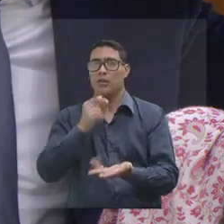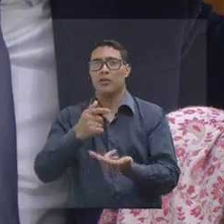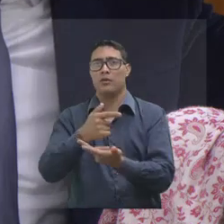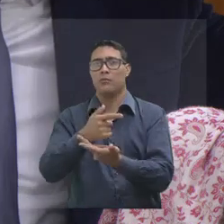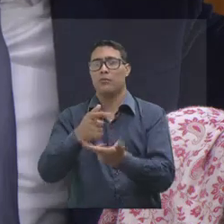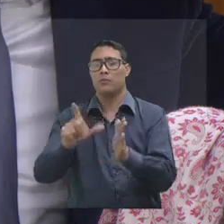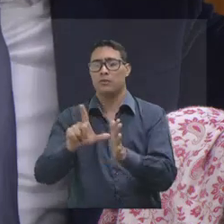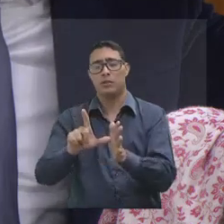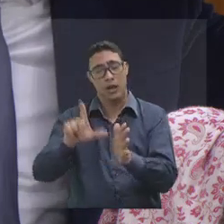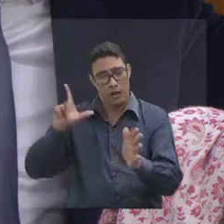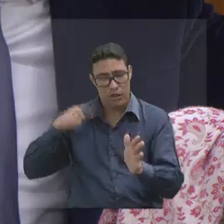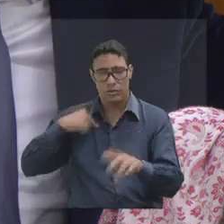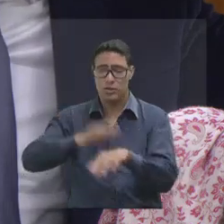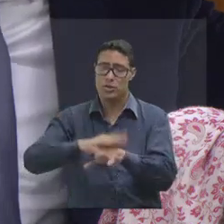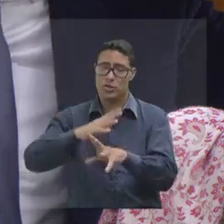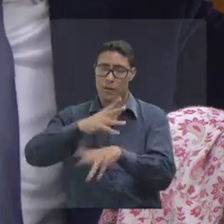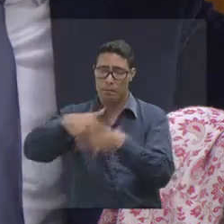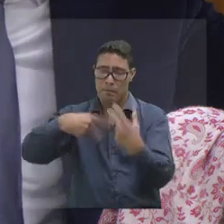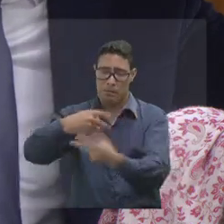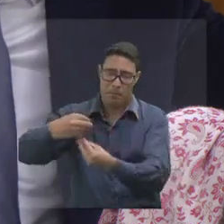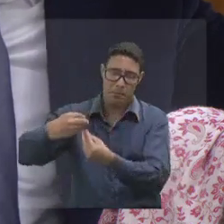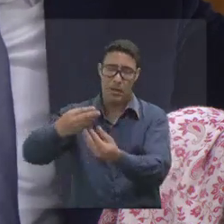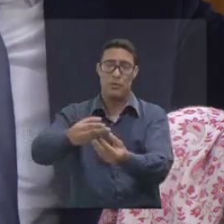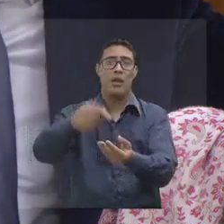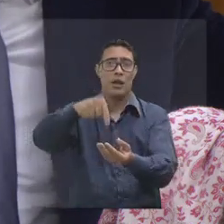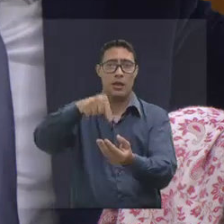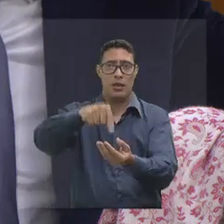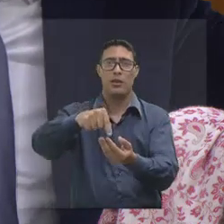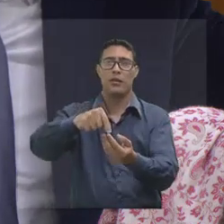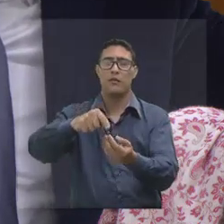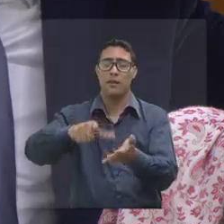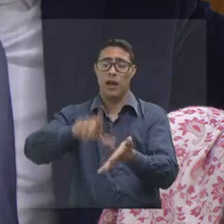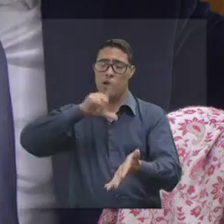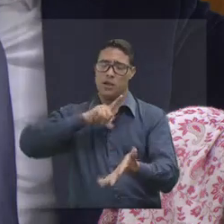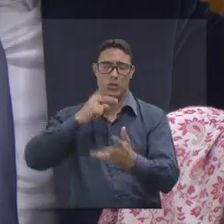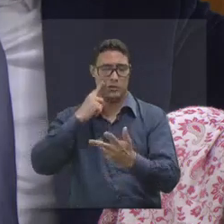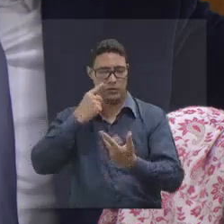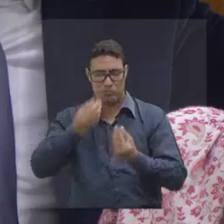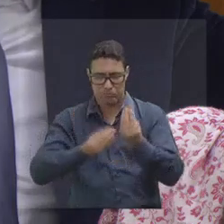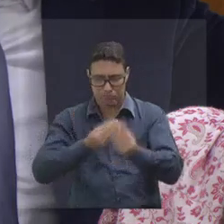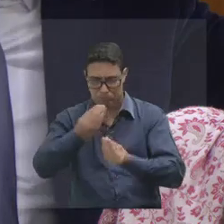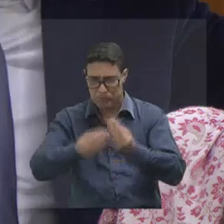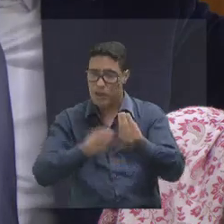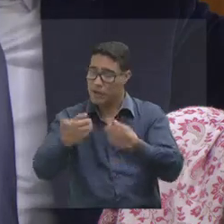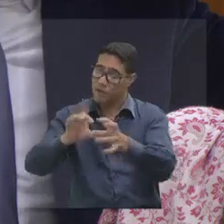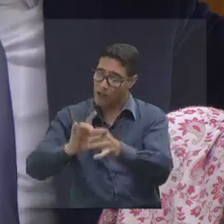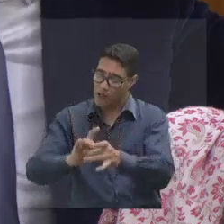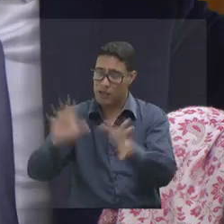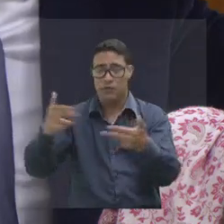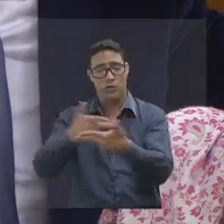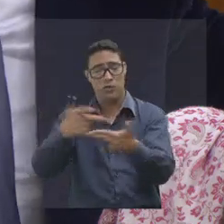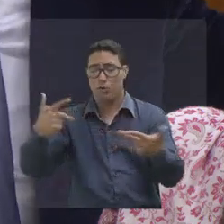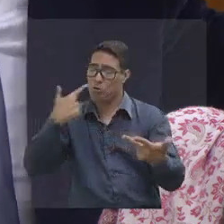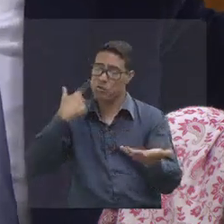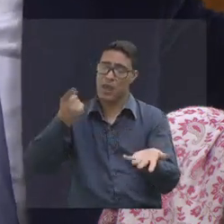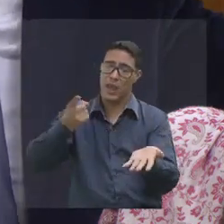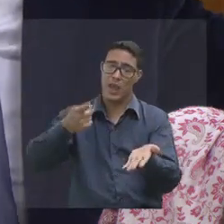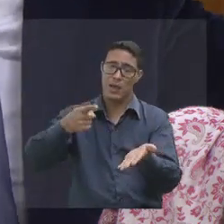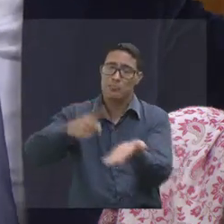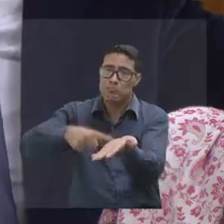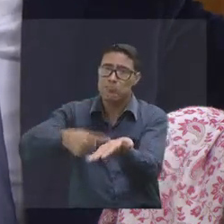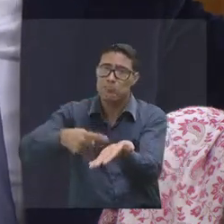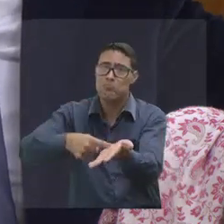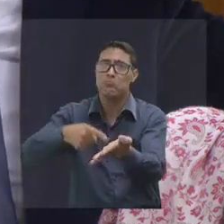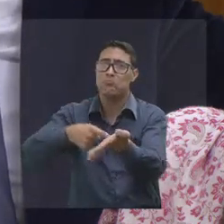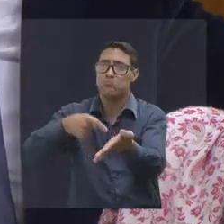antes de premiar dessa forma pelo menos que apuração fosse toda concluída e ele pudesse ficar livre de qualquer acusação se esse foi o caminho ou